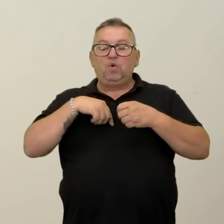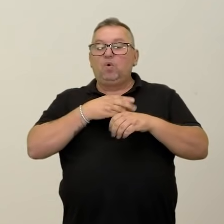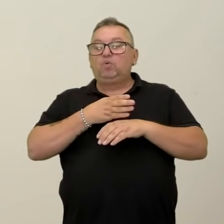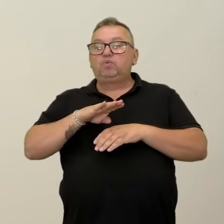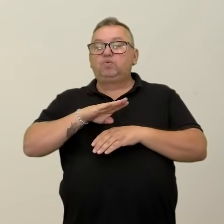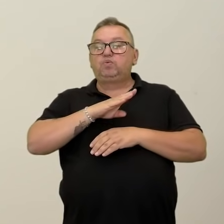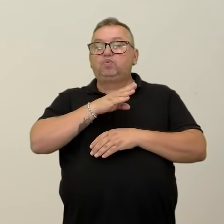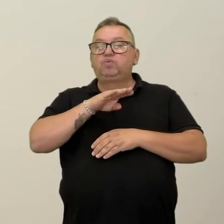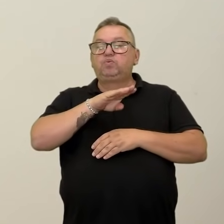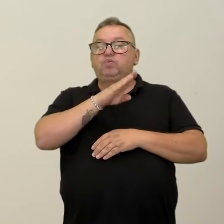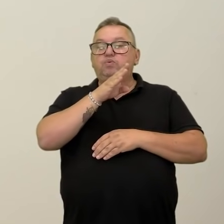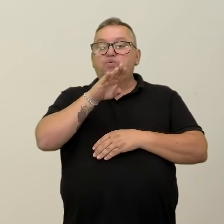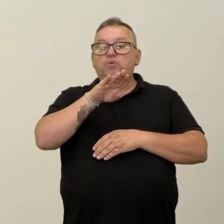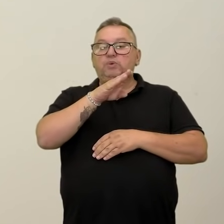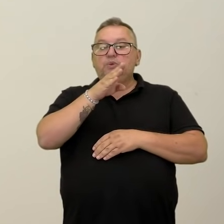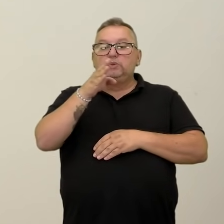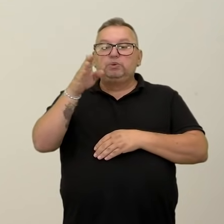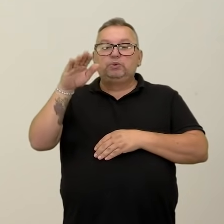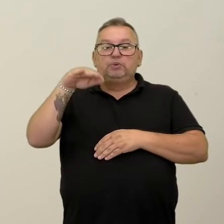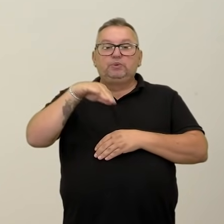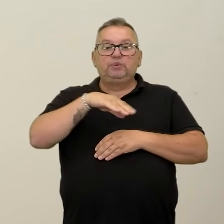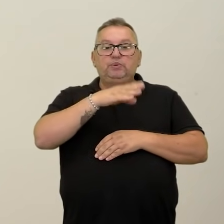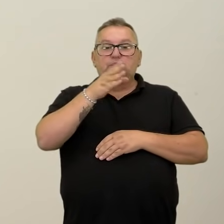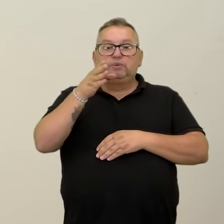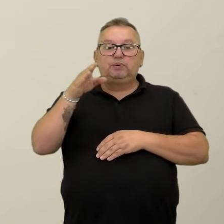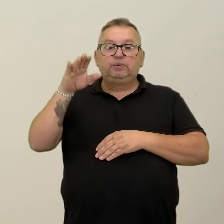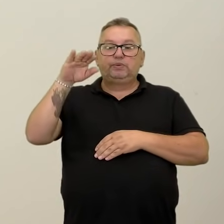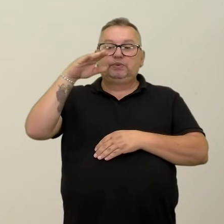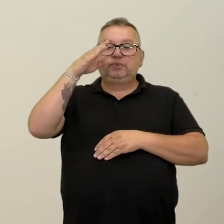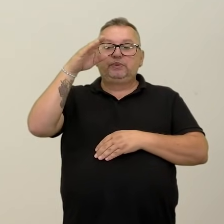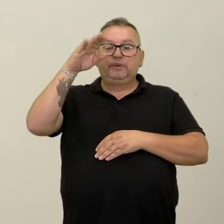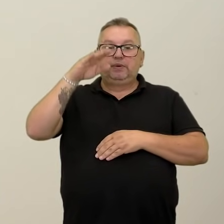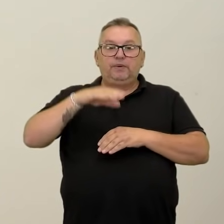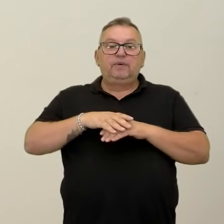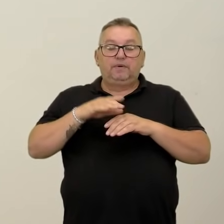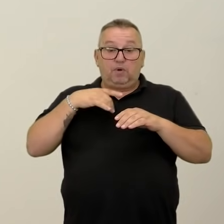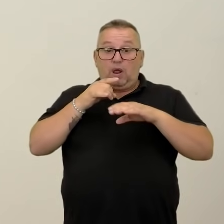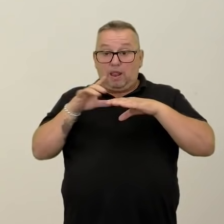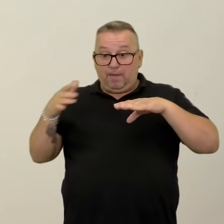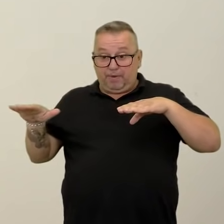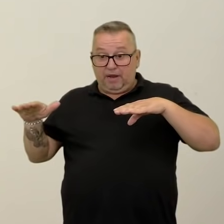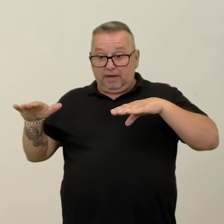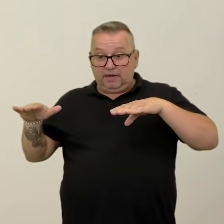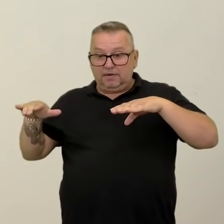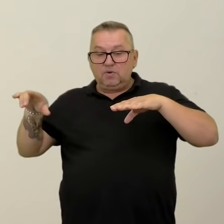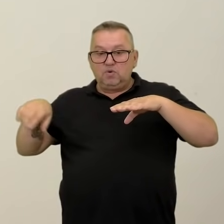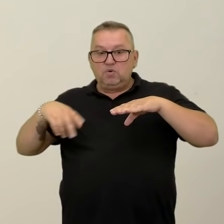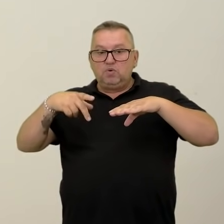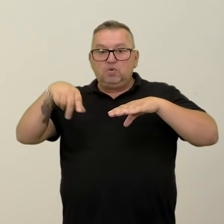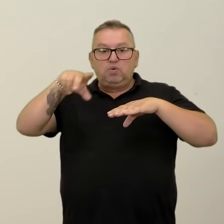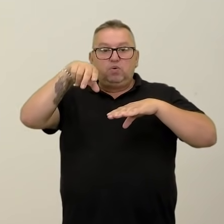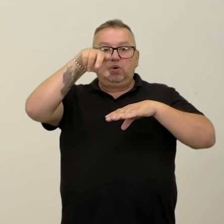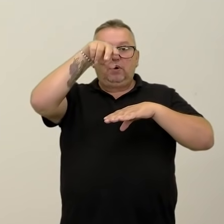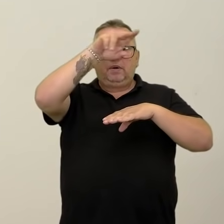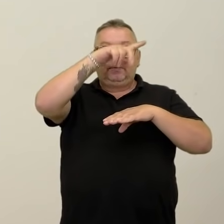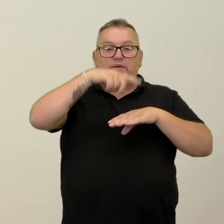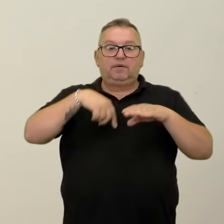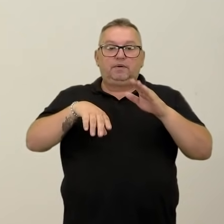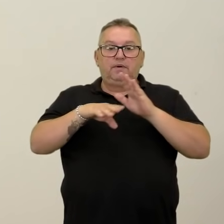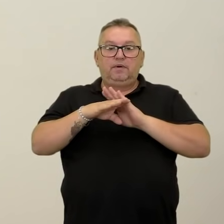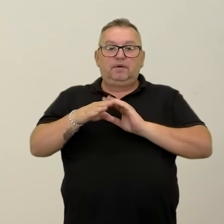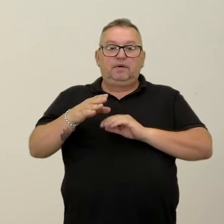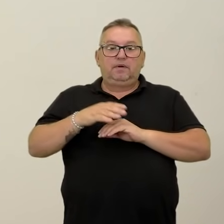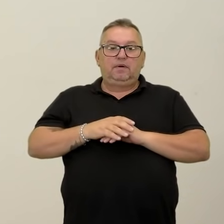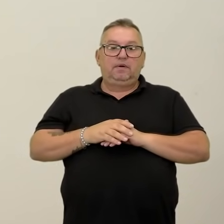para São Paulo eu subo a serra lá então eu desço para o litoral E aí eu tô voltando eu tenho que subir a serra quando eu chego lá os